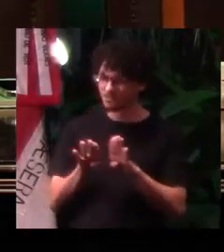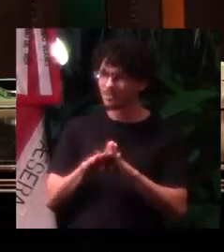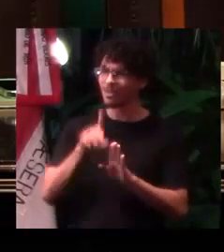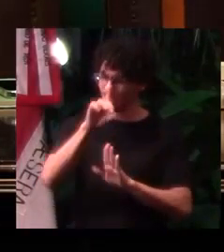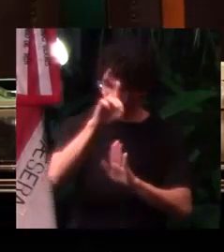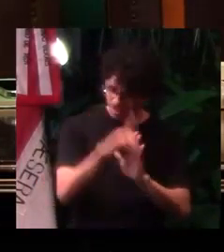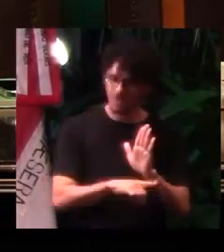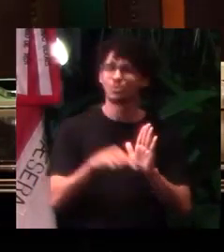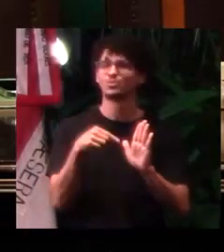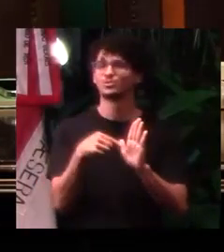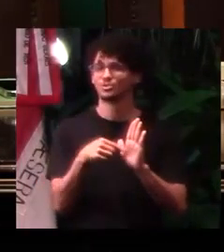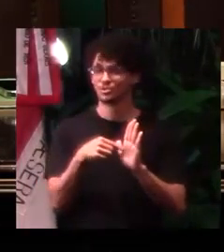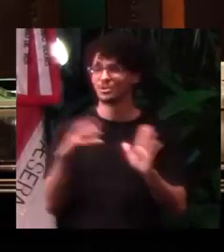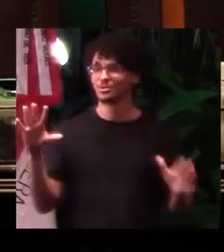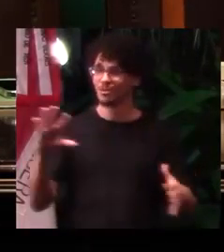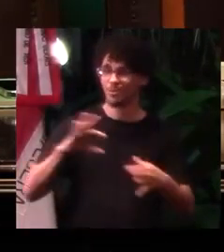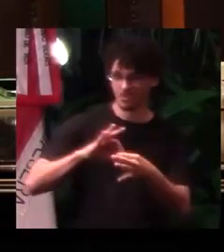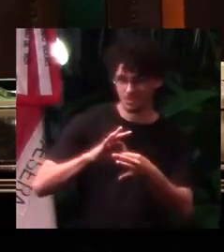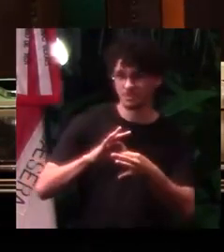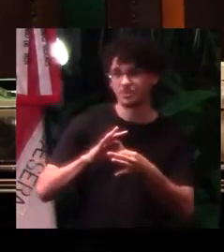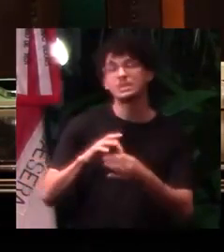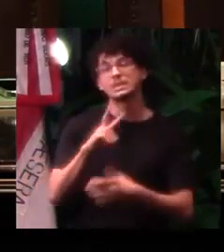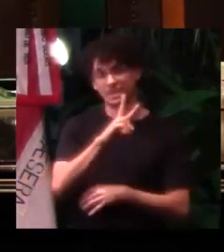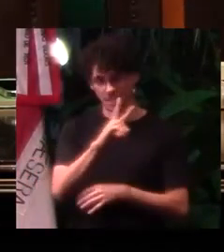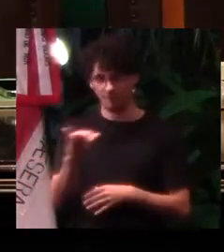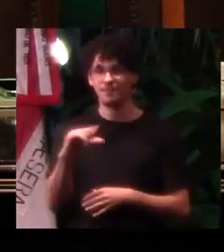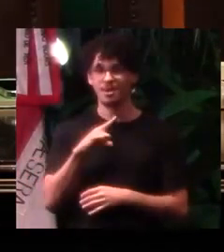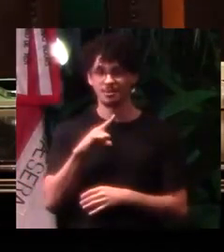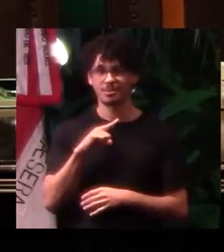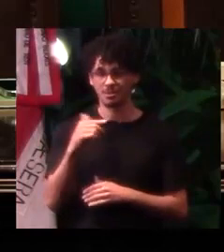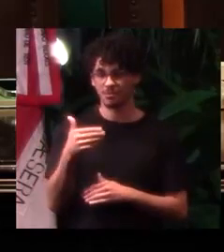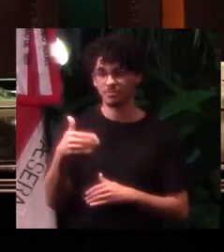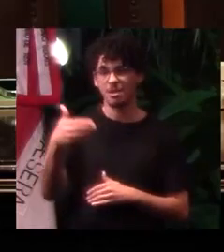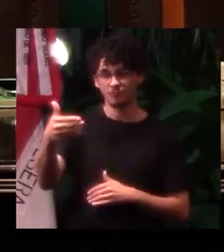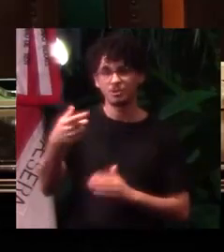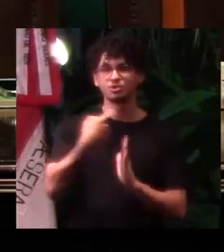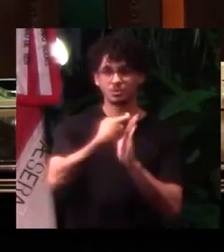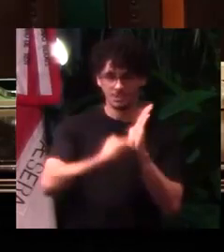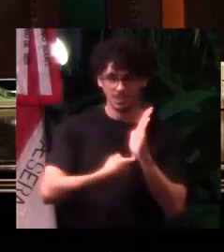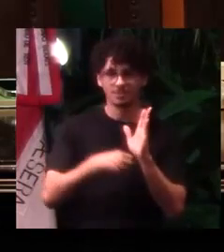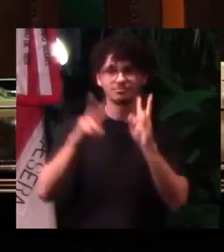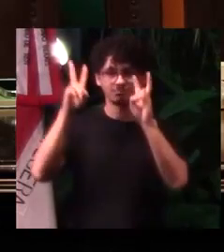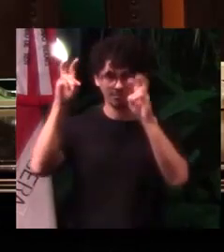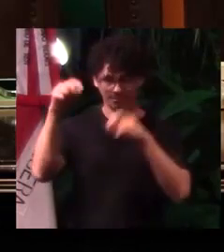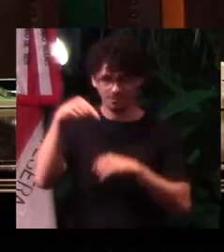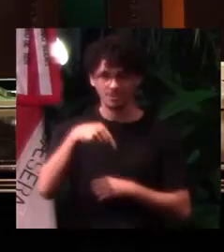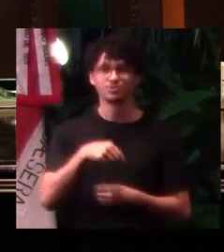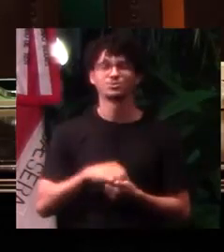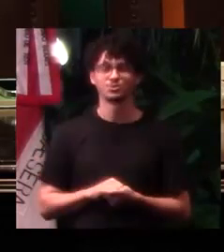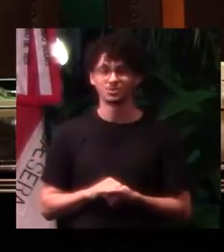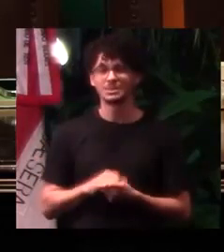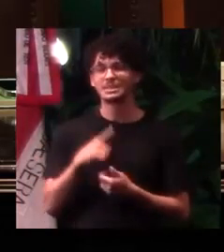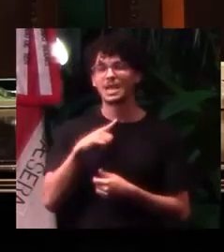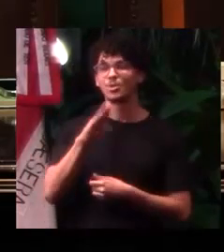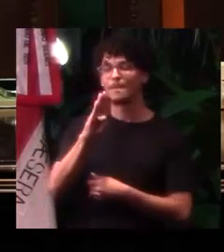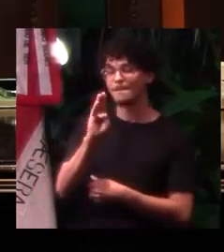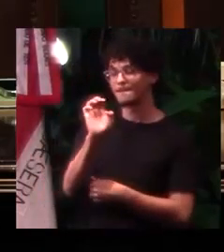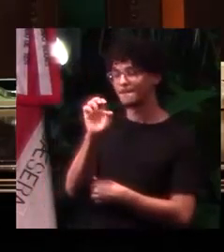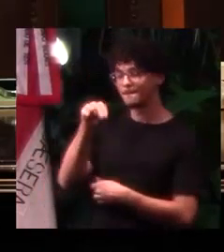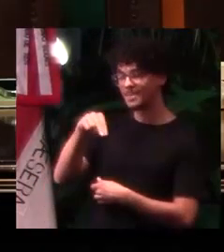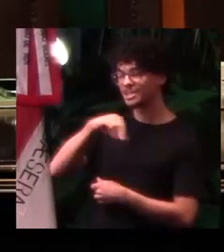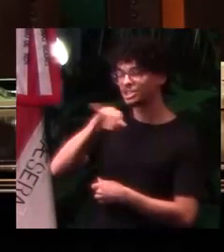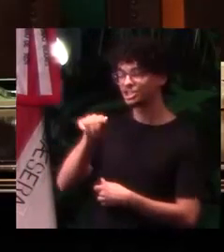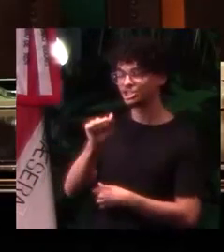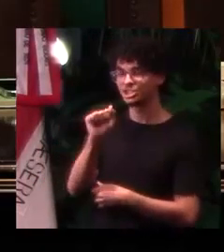direito, e que, inclusive, vai ser objeto de um dos textos que virão mais à frente, que é do Benjamin Cardoso,